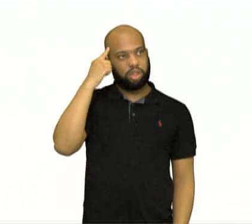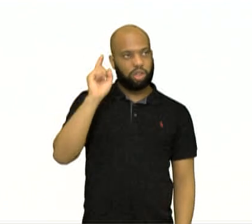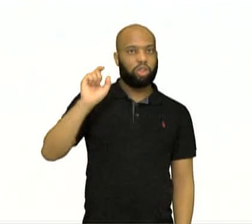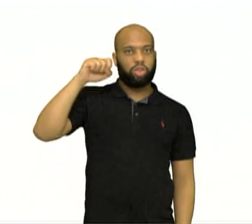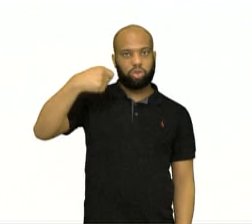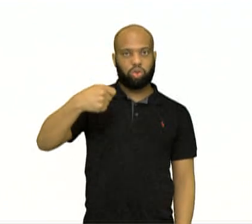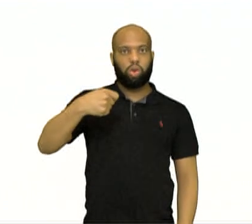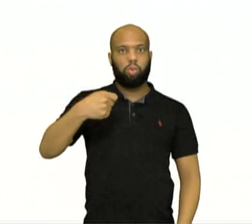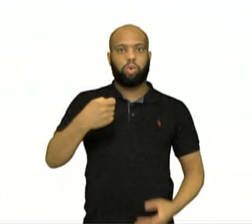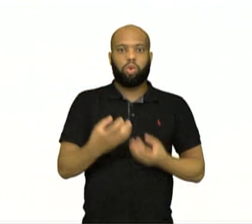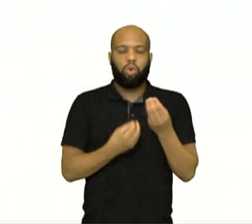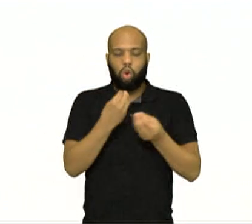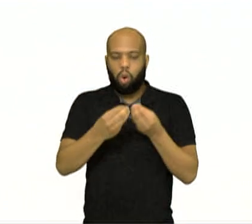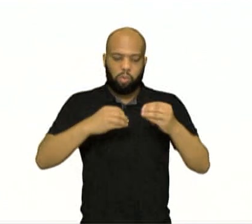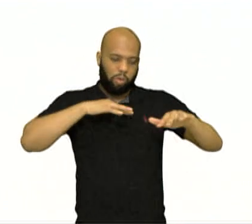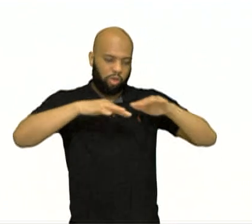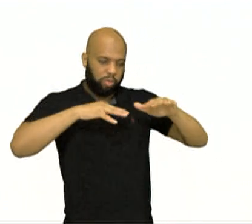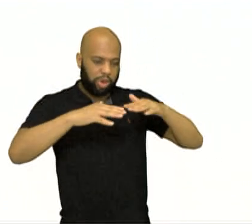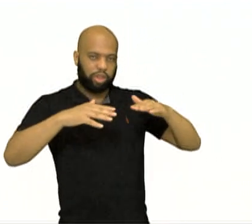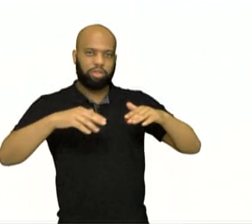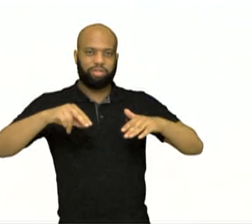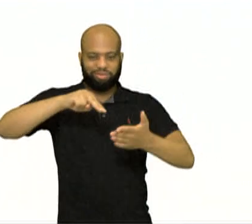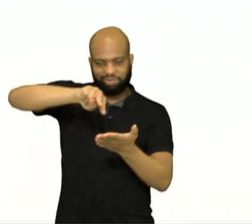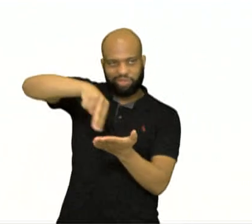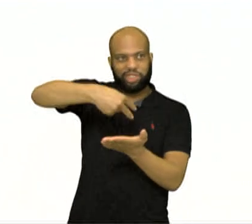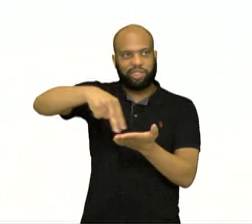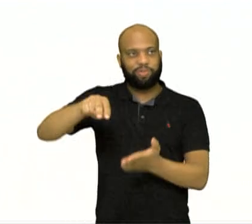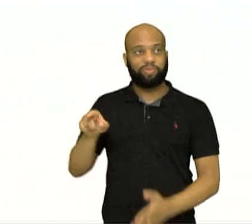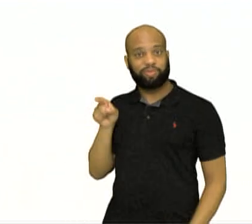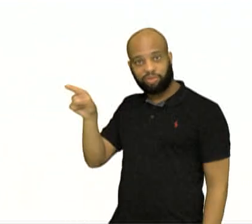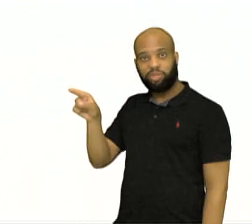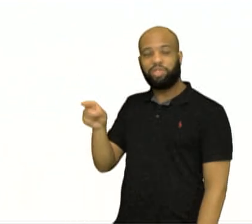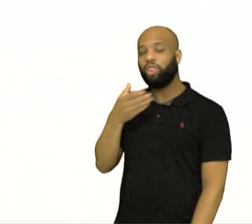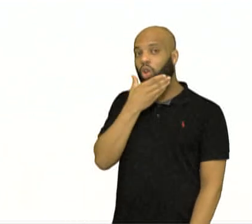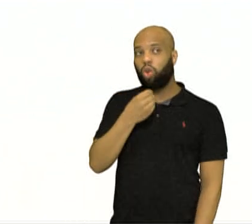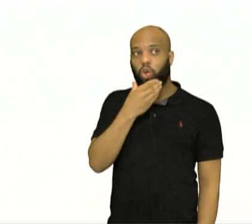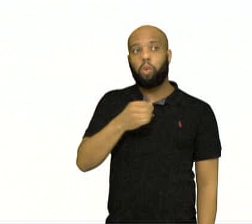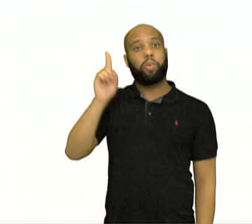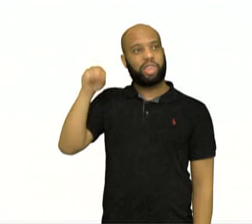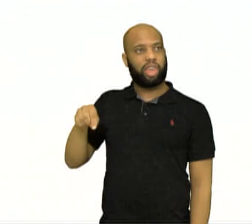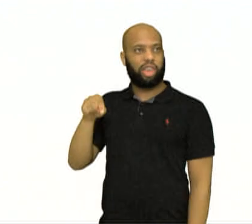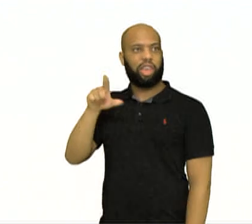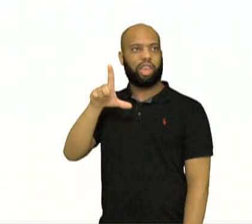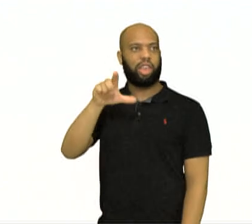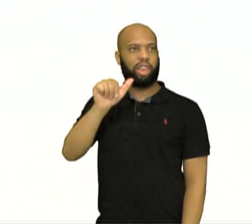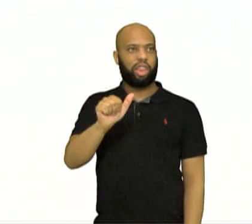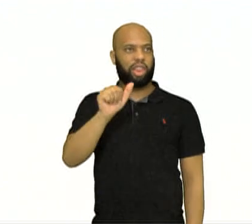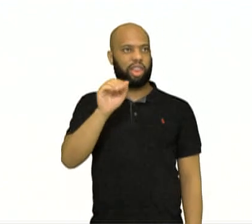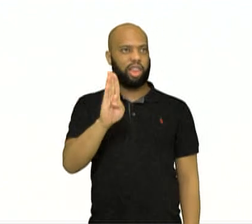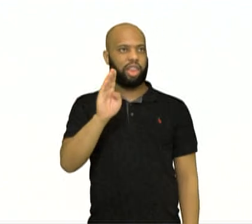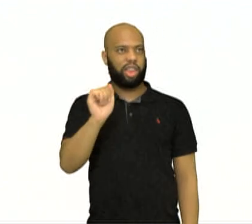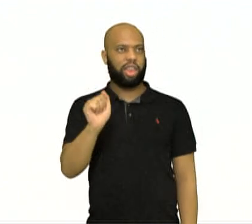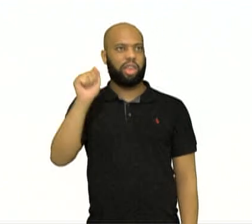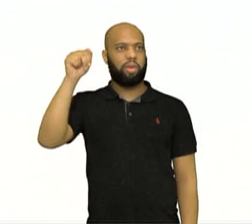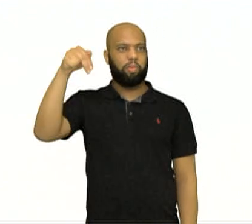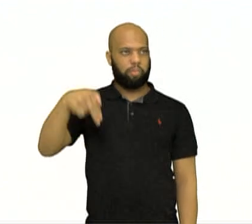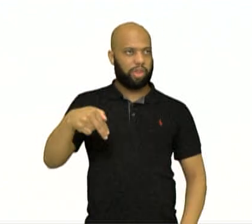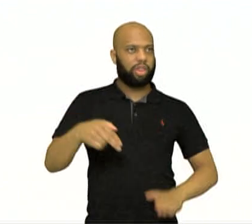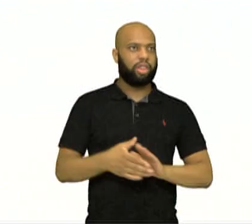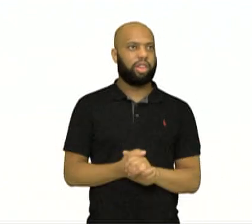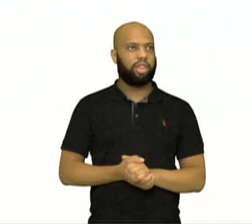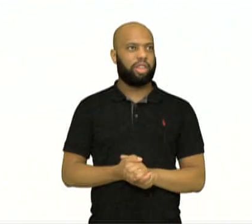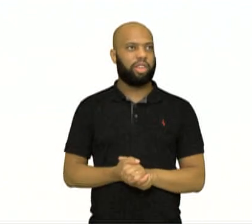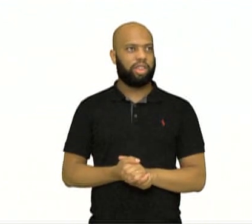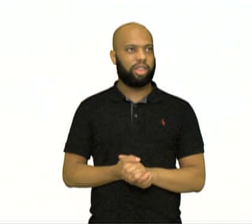sobre o mover-se na dança. Olha o Rudolf aí, olha só que bonitinho, né, gente? Olha, carequinha, olha que bonito, né?